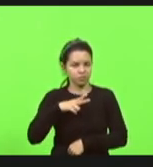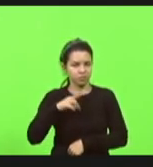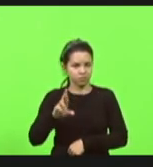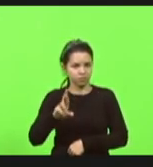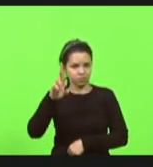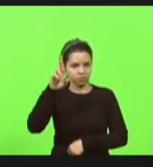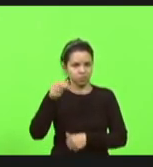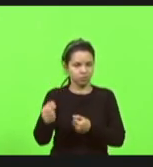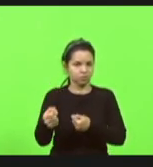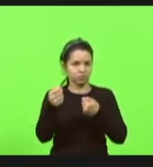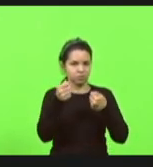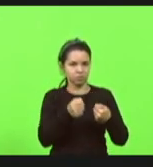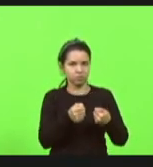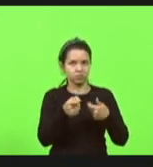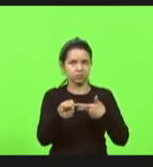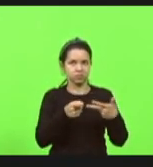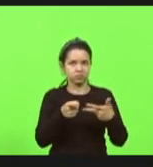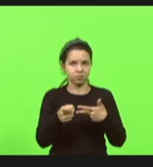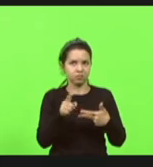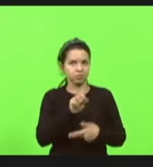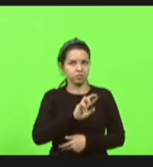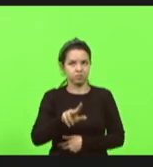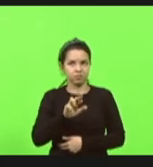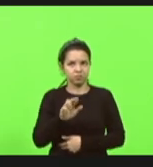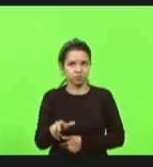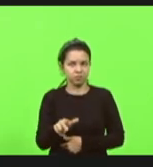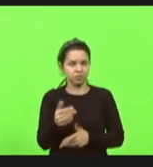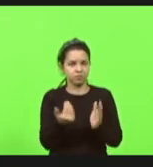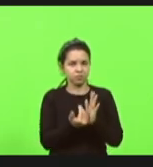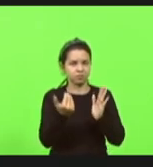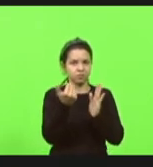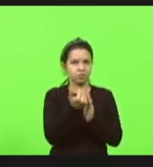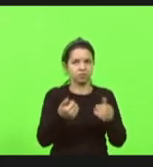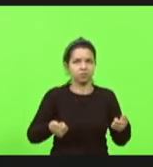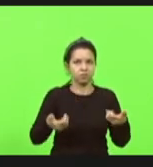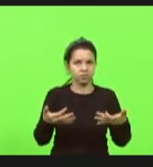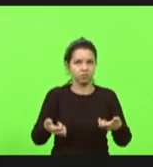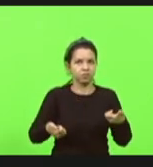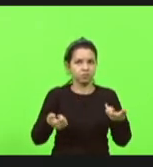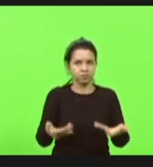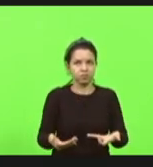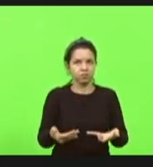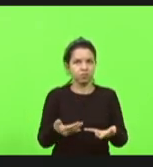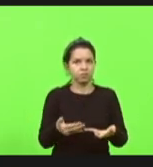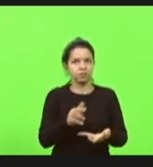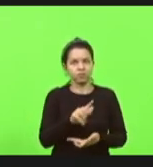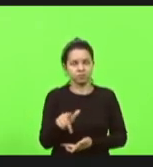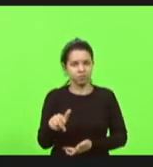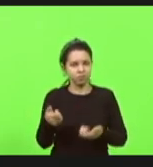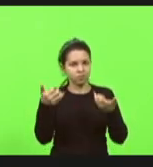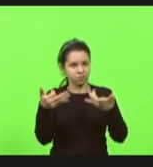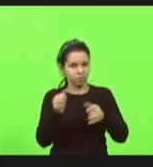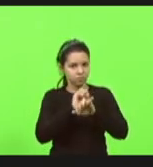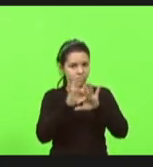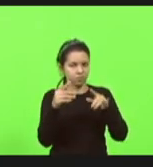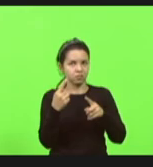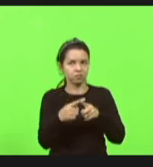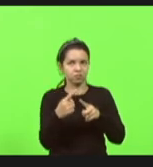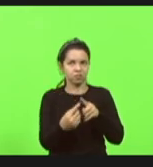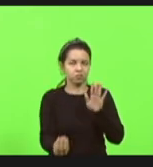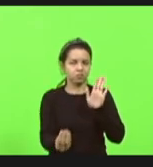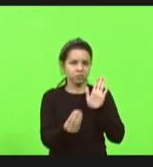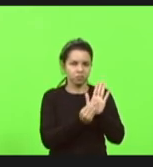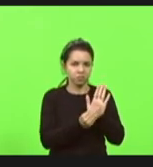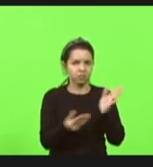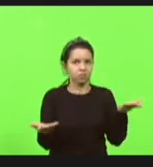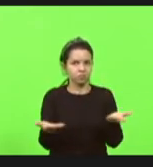Executivo e, da mesma forma, não haverá aumento de despesa, eu quero esclarecer, eu quero aclarar, porque ele estabelece agora, nessa